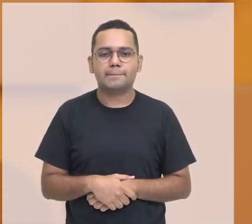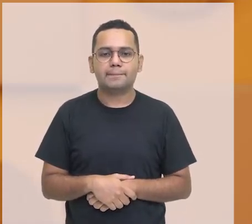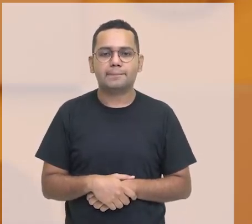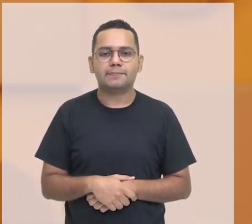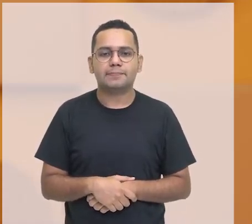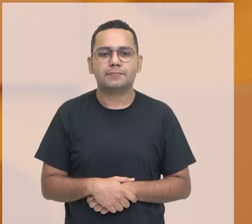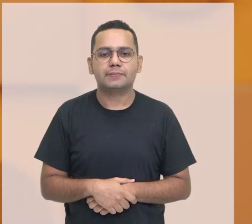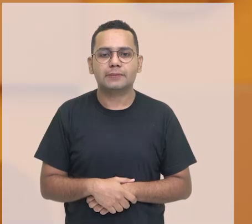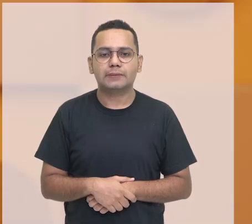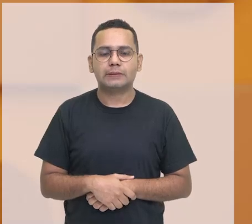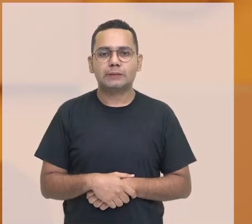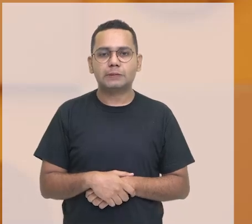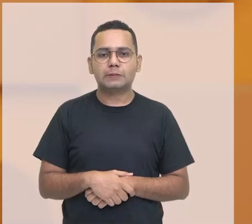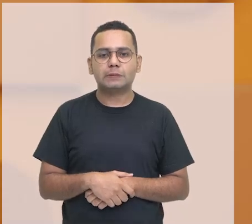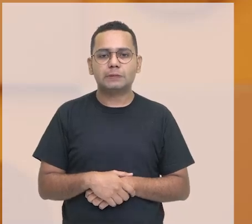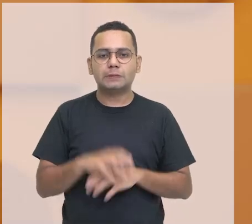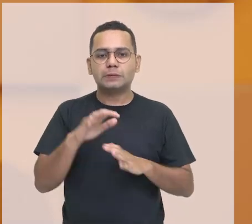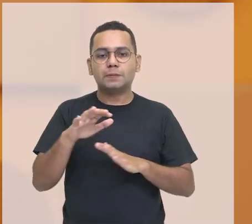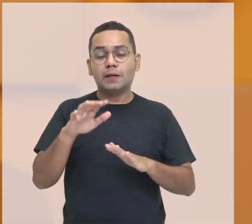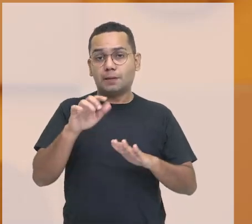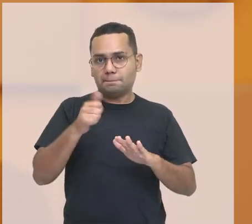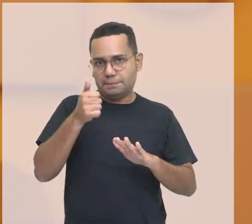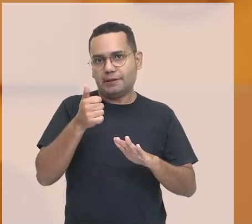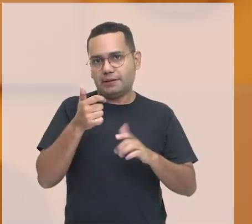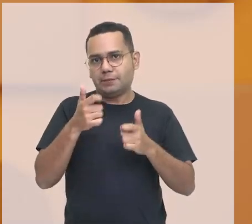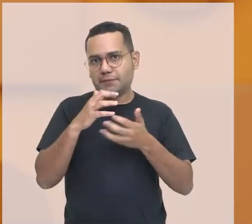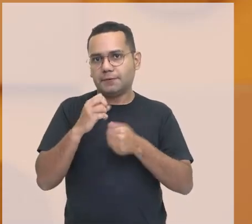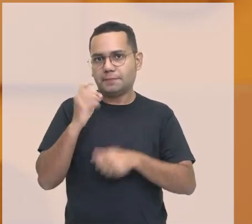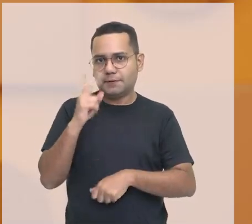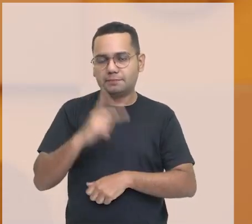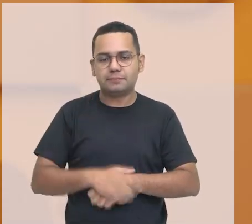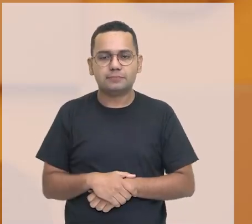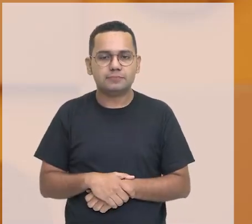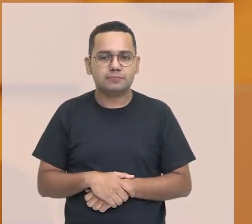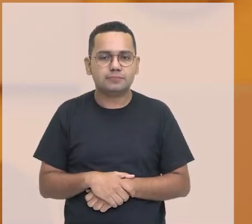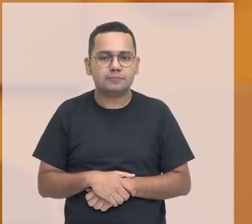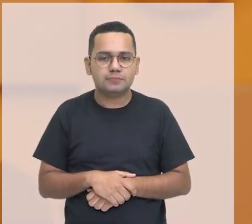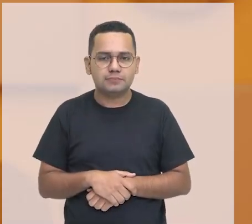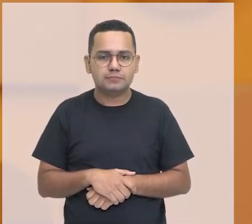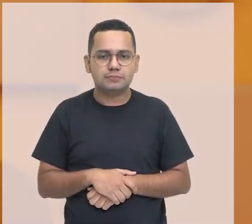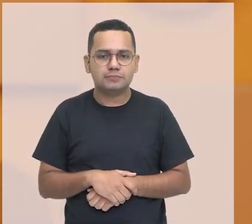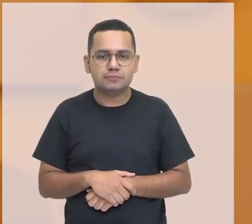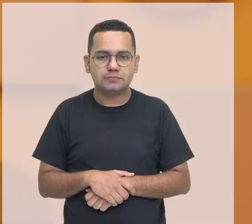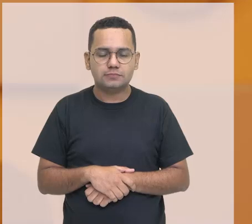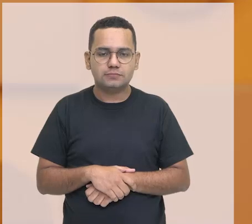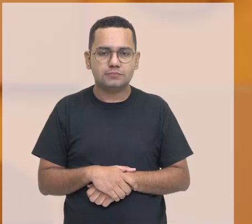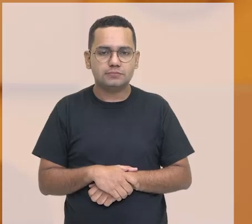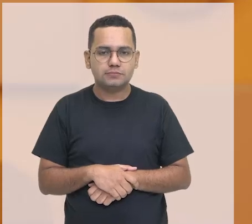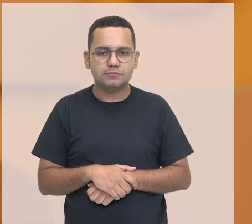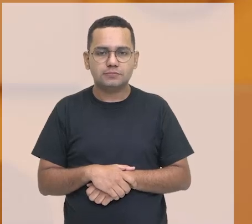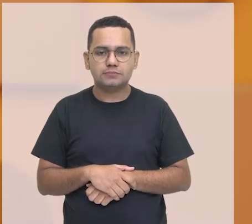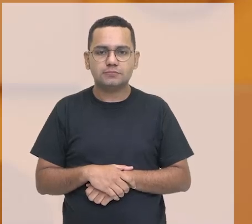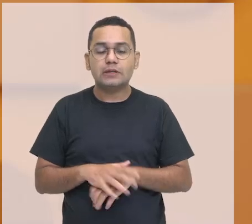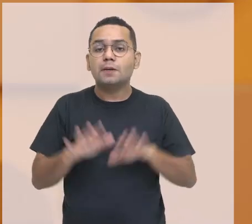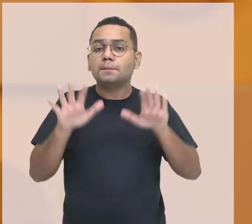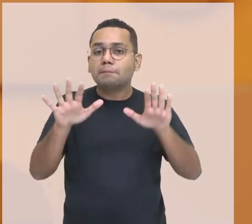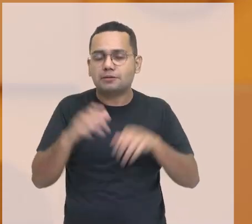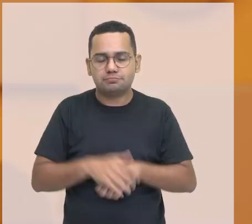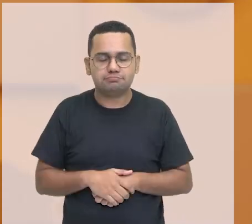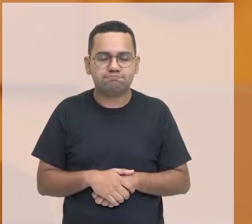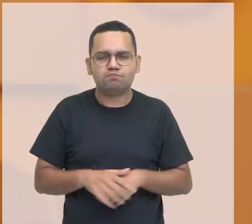de um líder autoritário. Prestem atenção, gente. Toda crise política, econômica